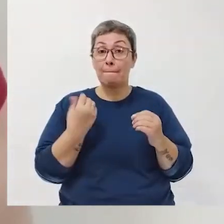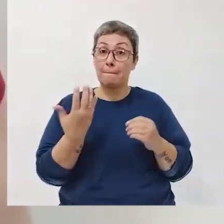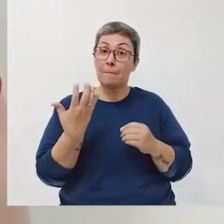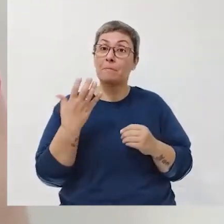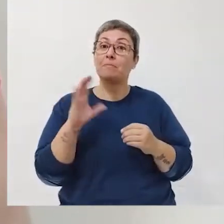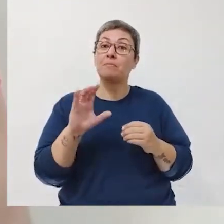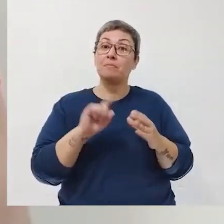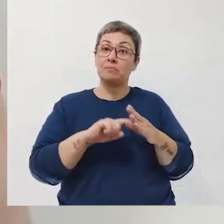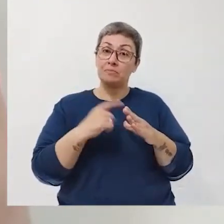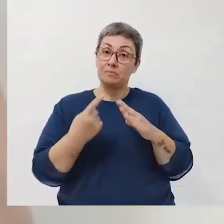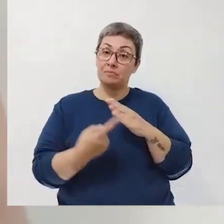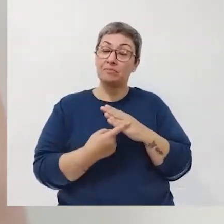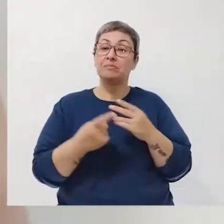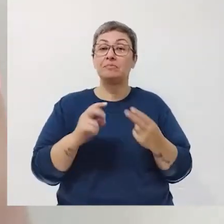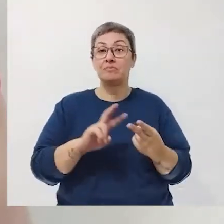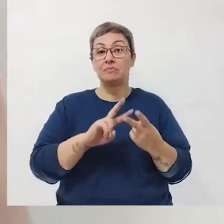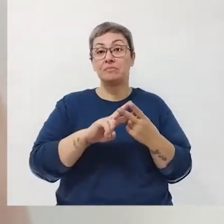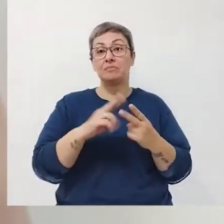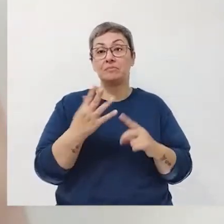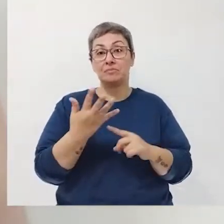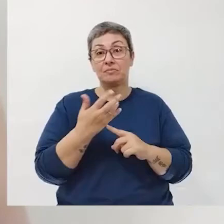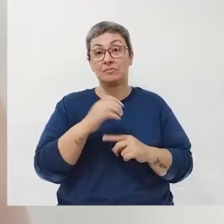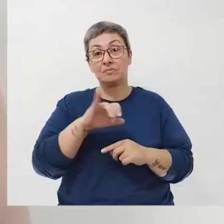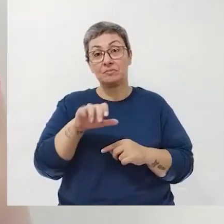lá também com a hashtag